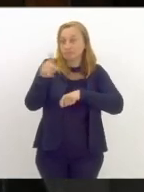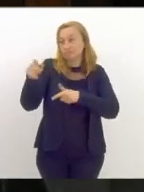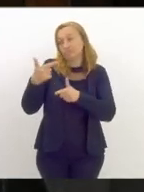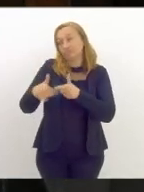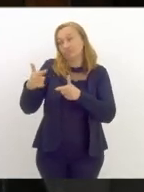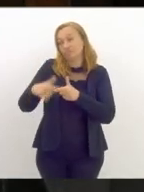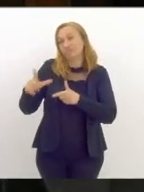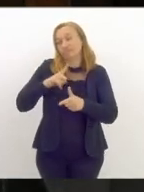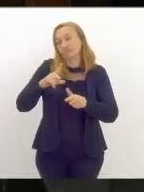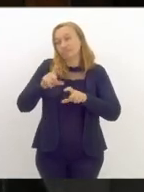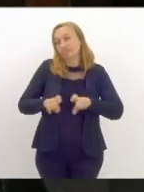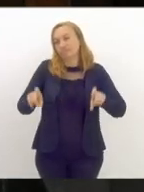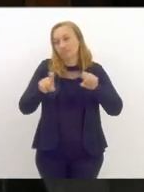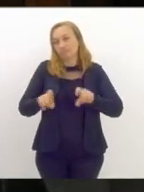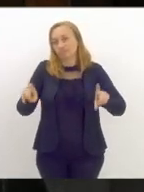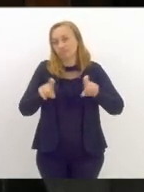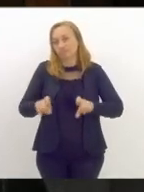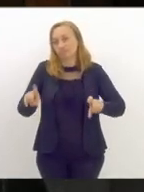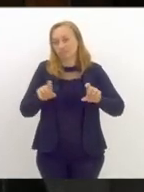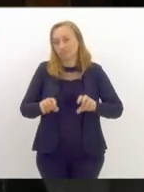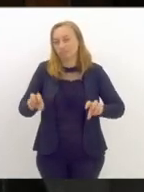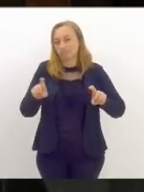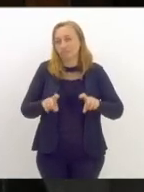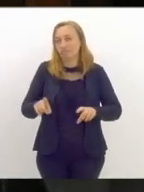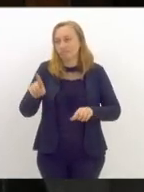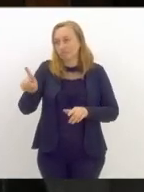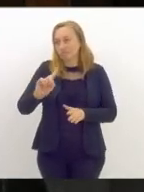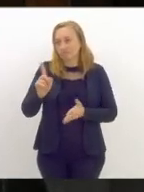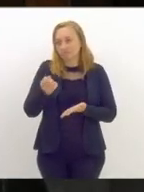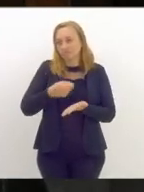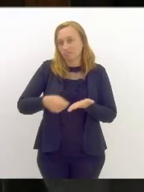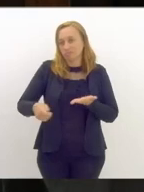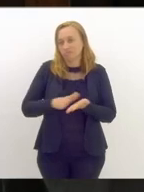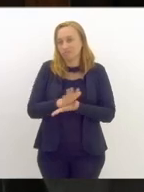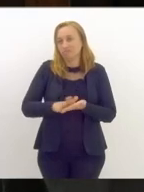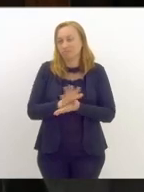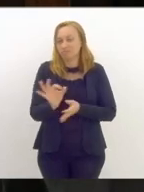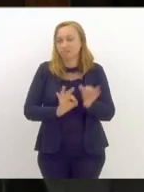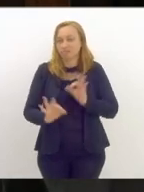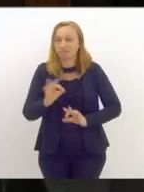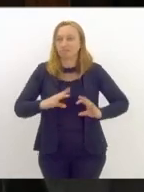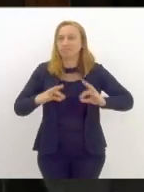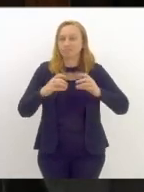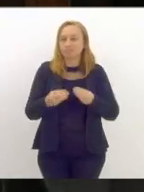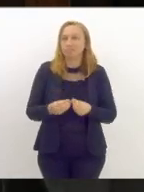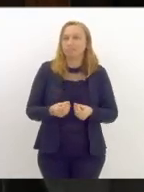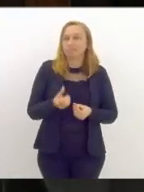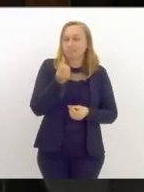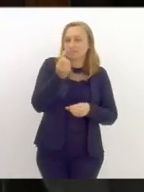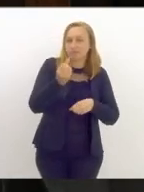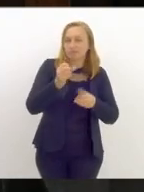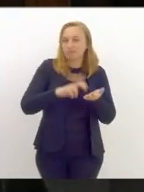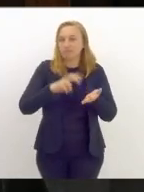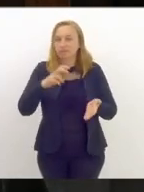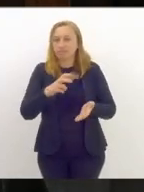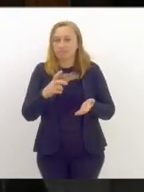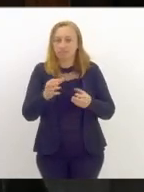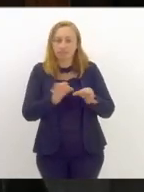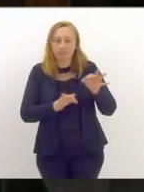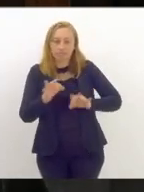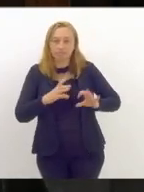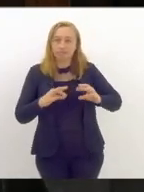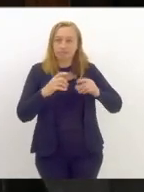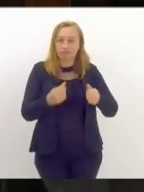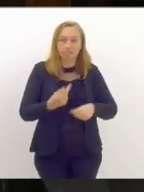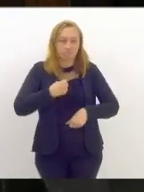Luizinho não escreve nada, então a gente ia montando os mapas ali, e aí depois, no dia seguinte, 6 horas da manhã, a gente estava entrando no helicóptero para sair para poder vacinar,